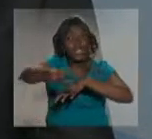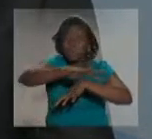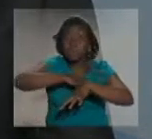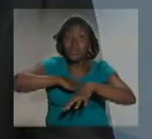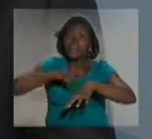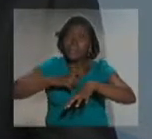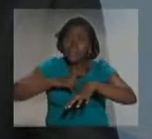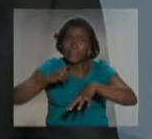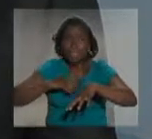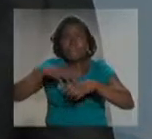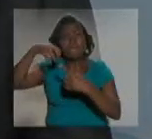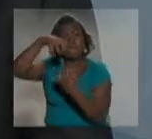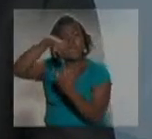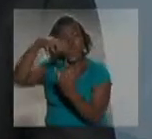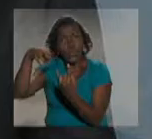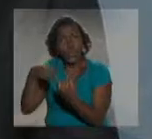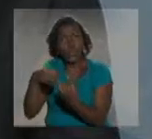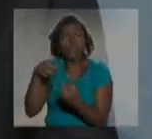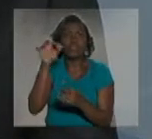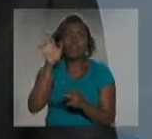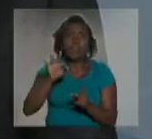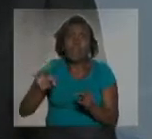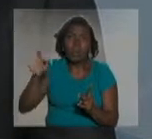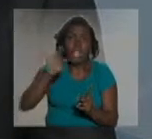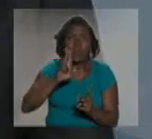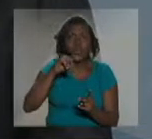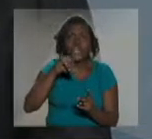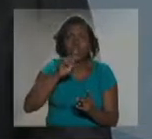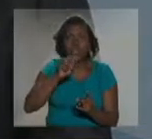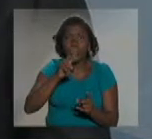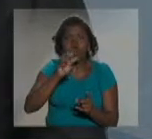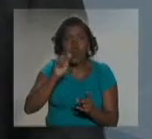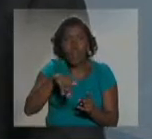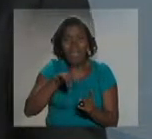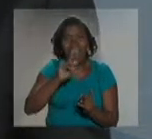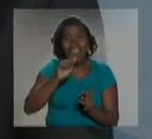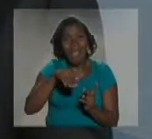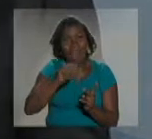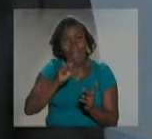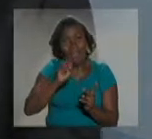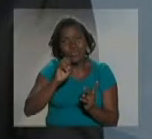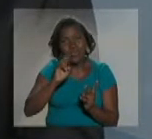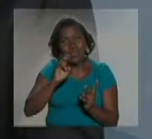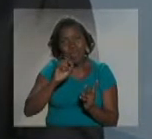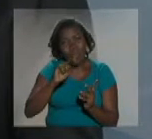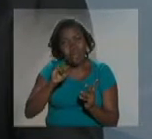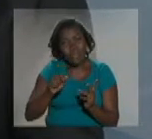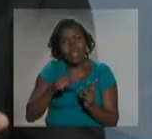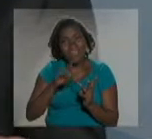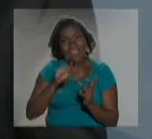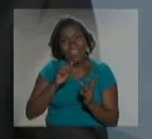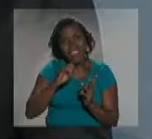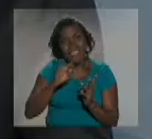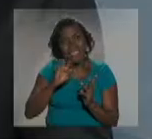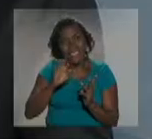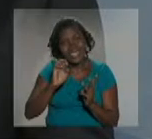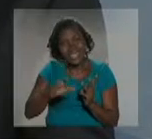como Fiocruz, faculdades, Uniswan, a Faculdade de Gama e Souza, centros de capacitação,